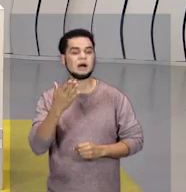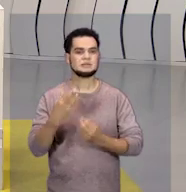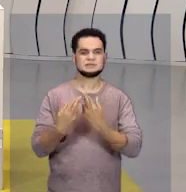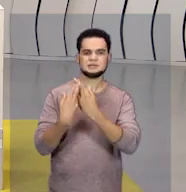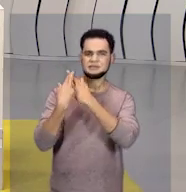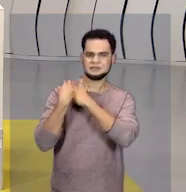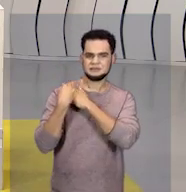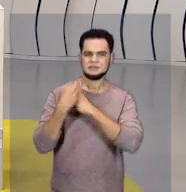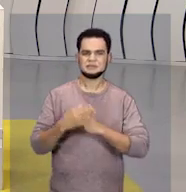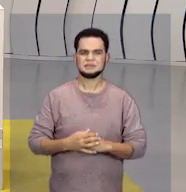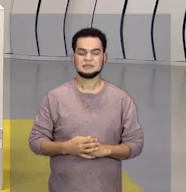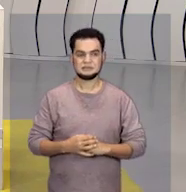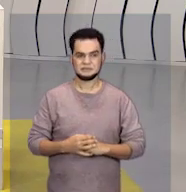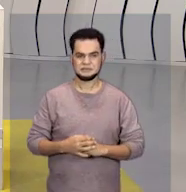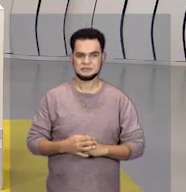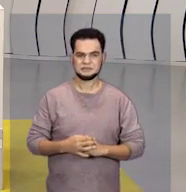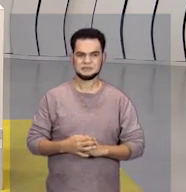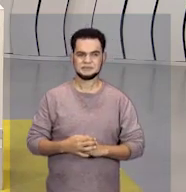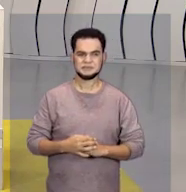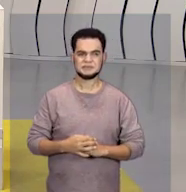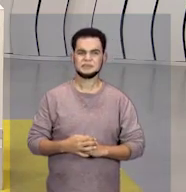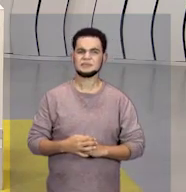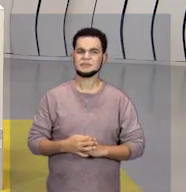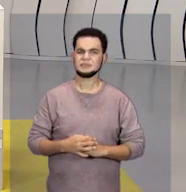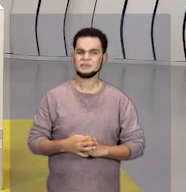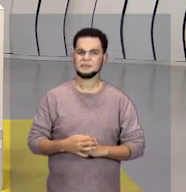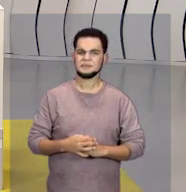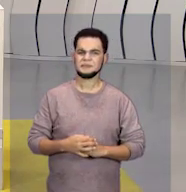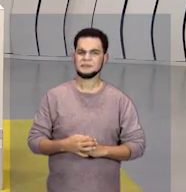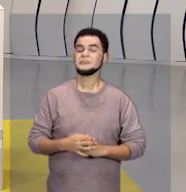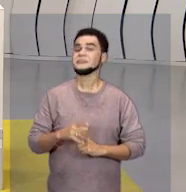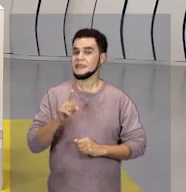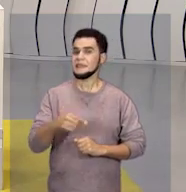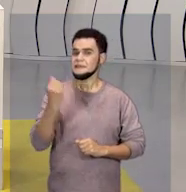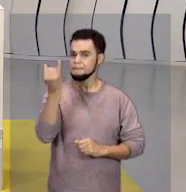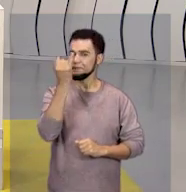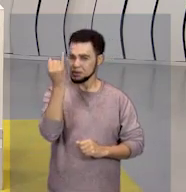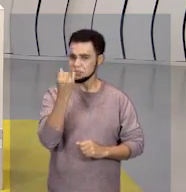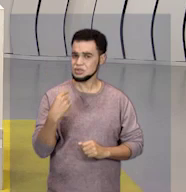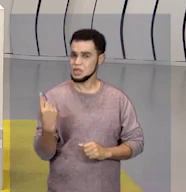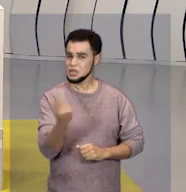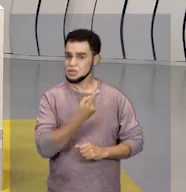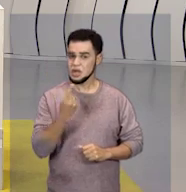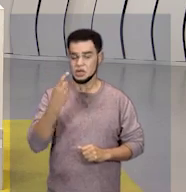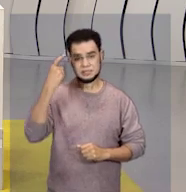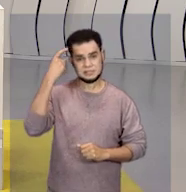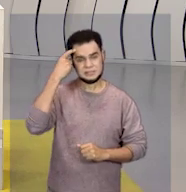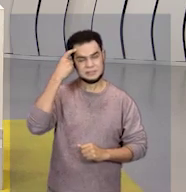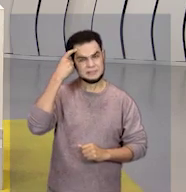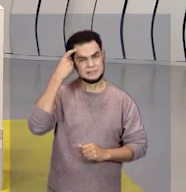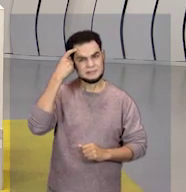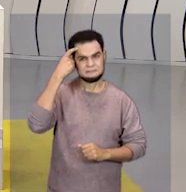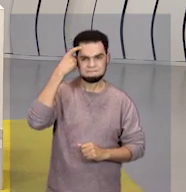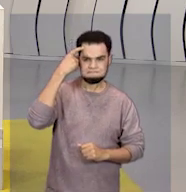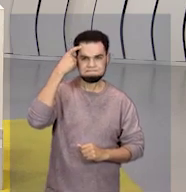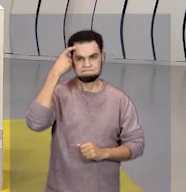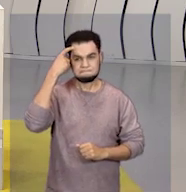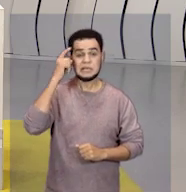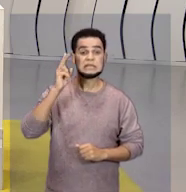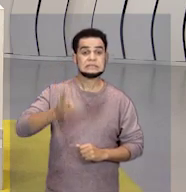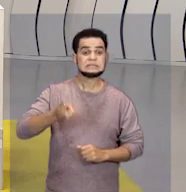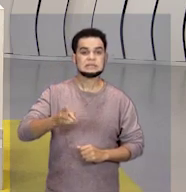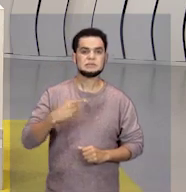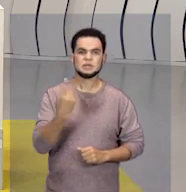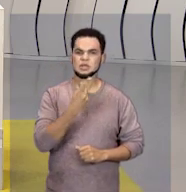E é extremamente importante, gente, que a gente tenha noção de que toda vez que nós falamos